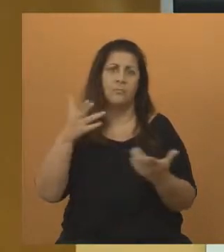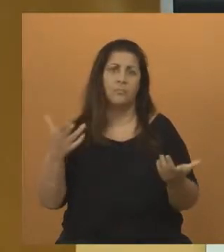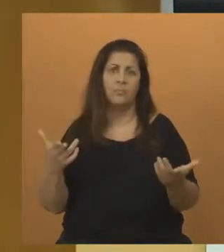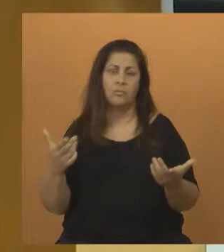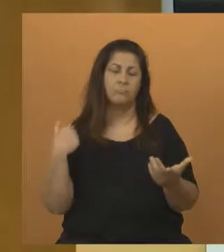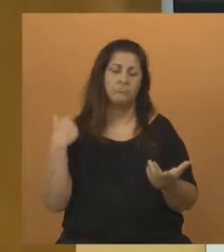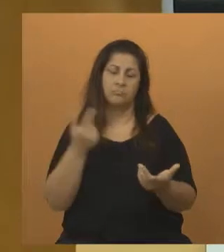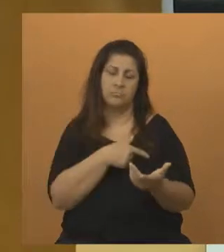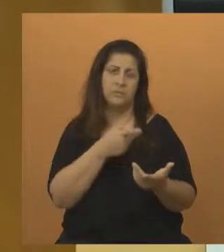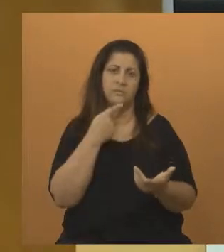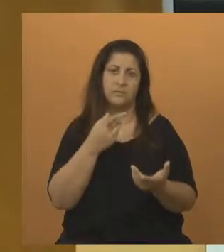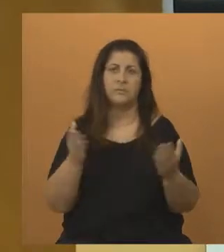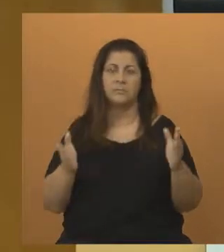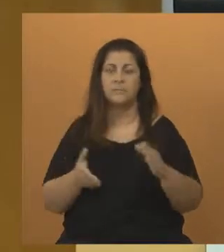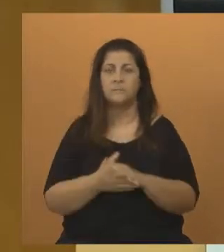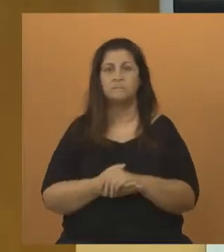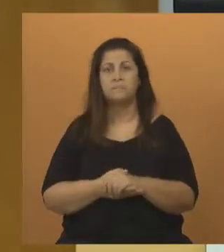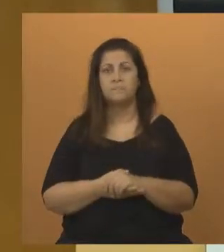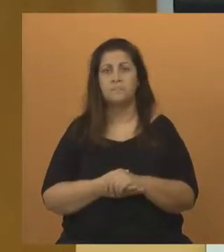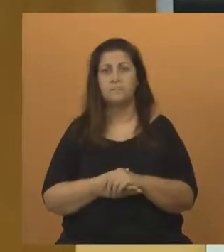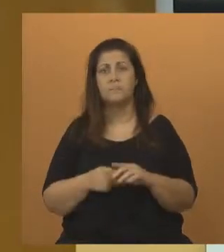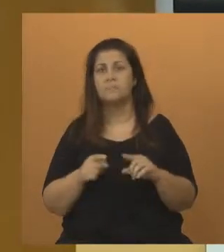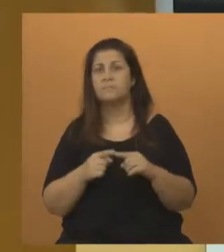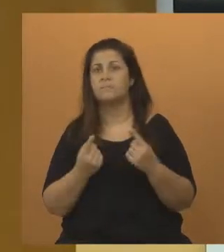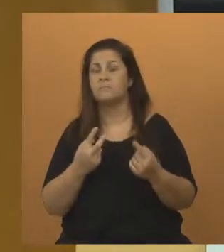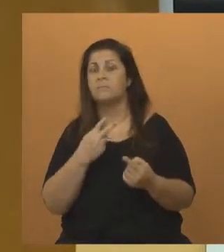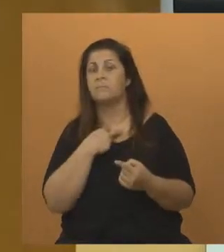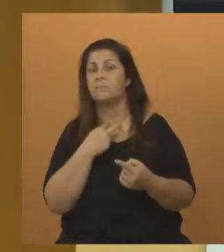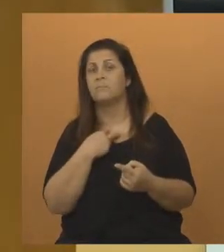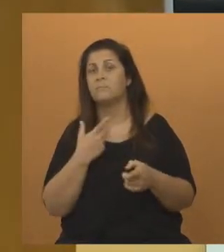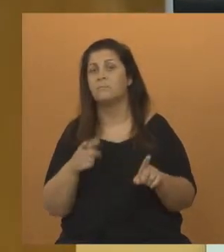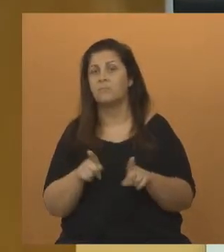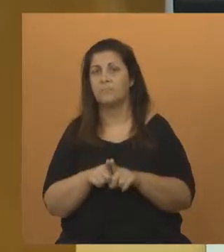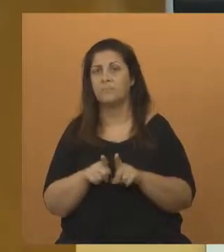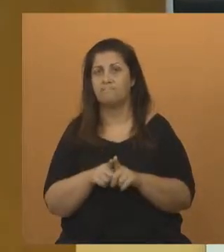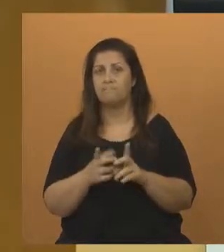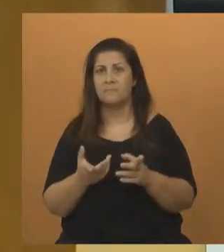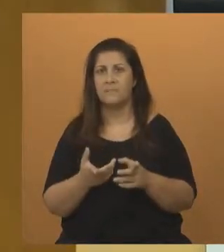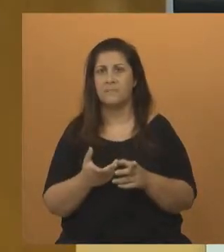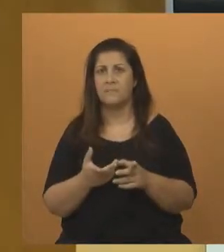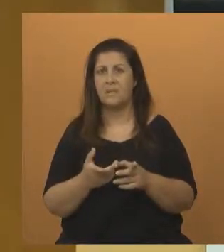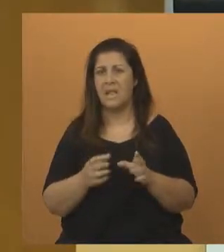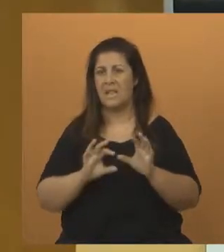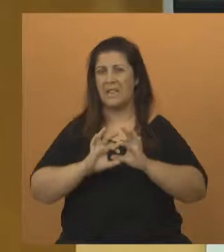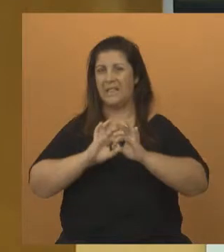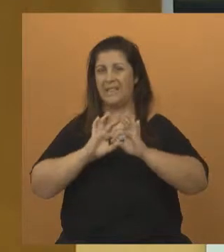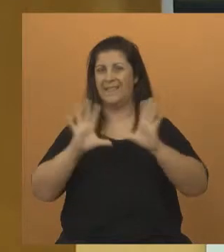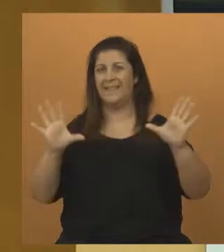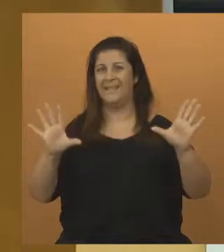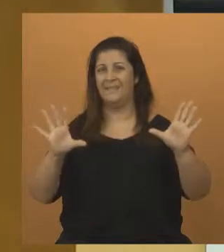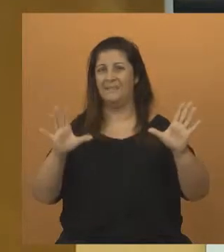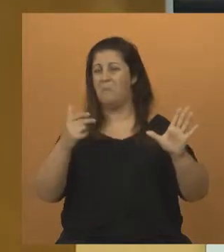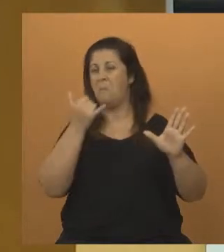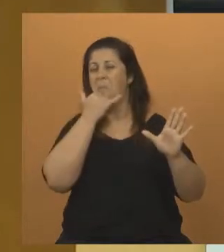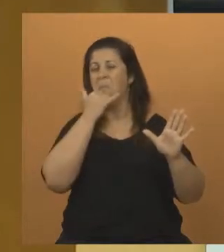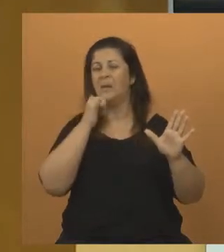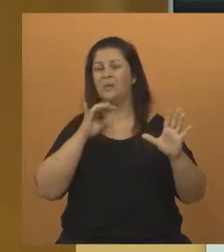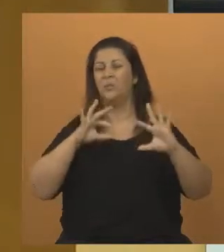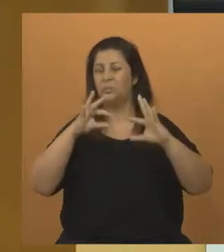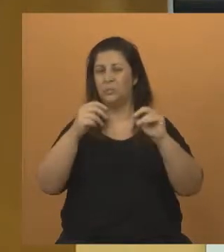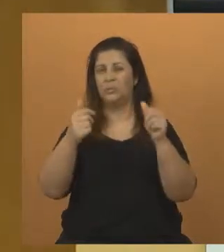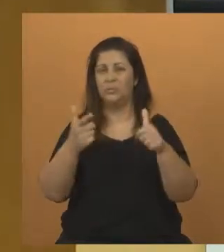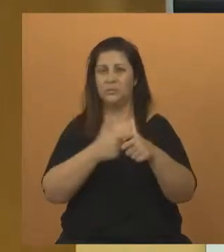caso que estamos aqui a tratar, né? Agora, não pode ser também uma isenção, uma remissão de dívida pura e simples.